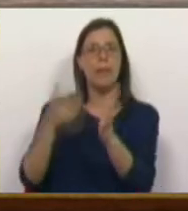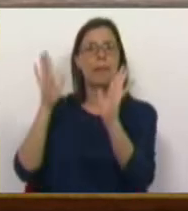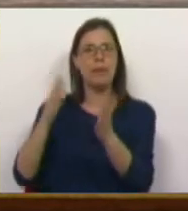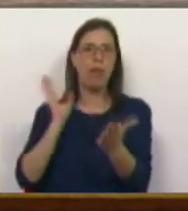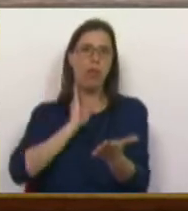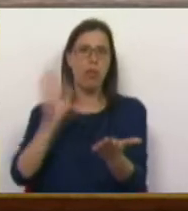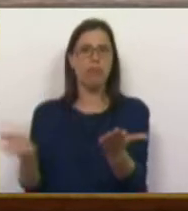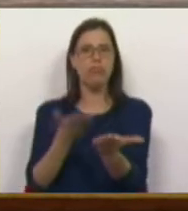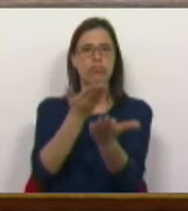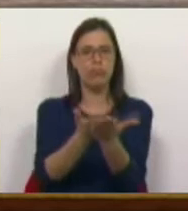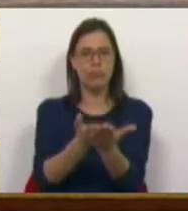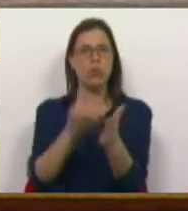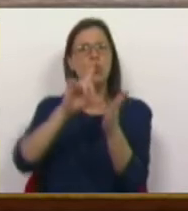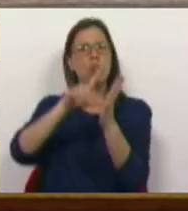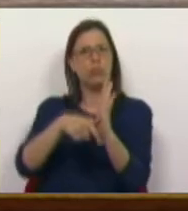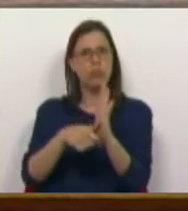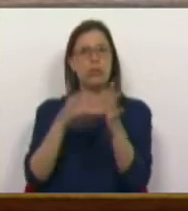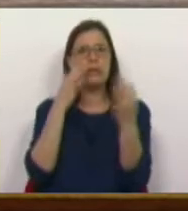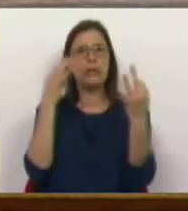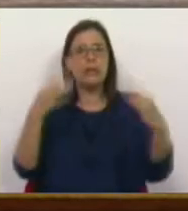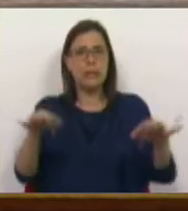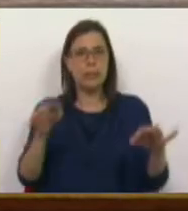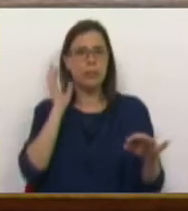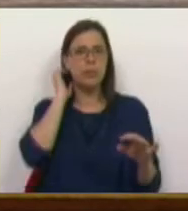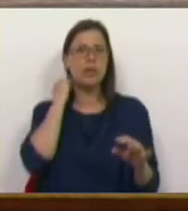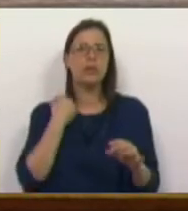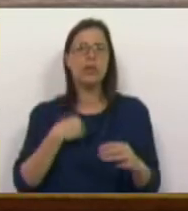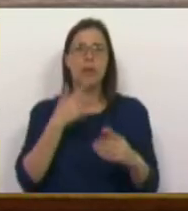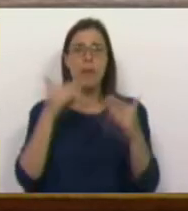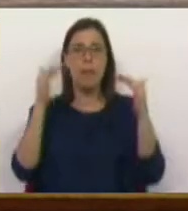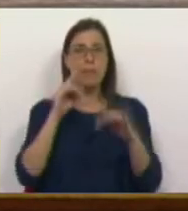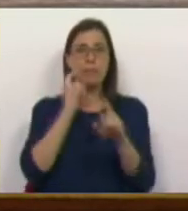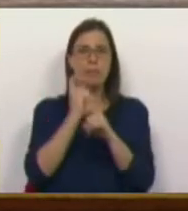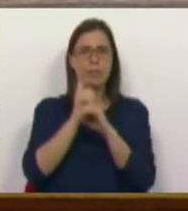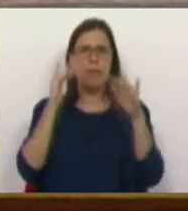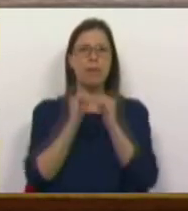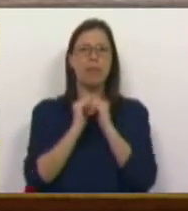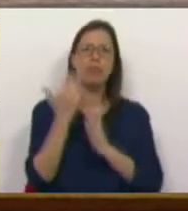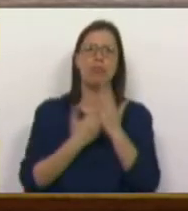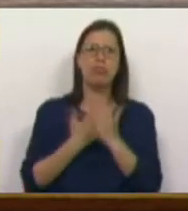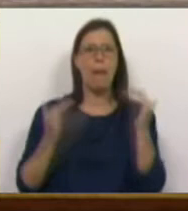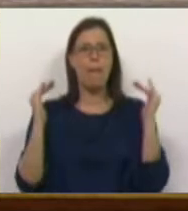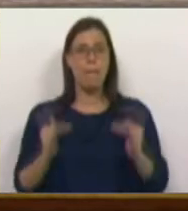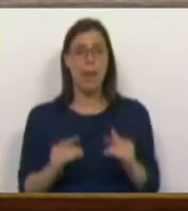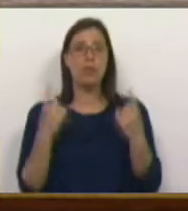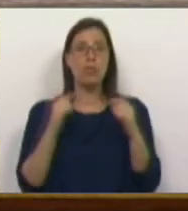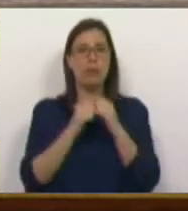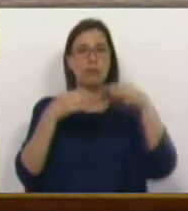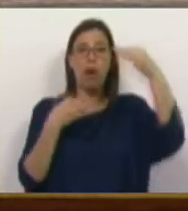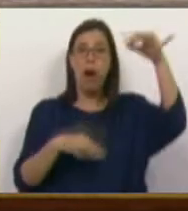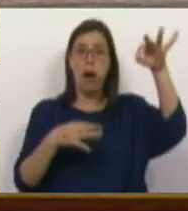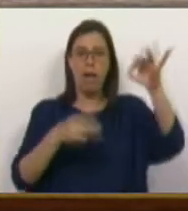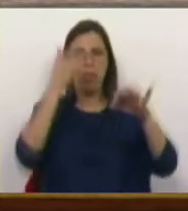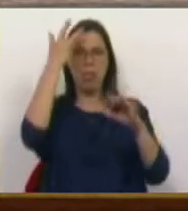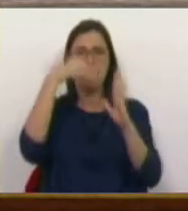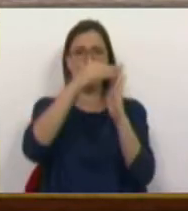de apresentação de um projeto simplificado, com muito menores exigências burocráticas, uma simples ficha fácil